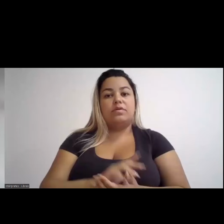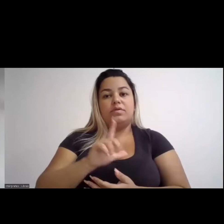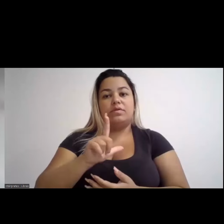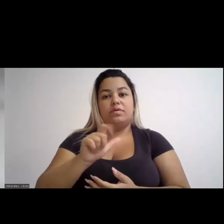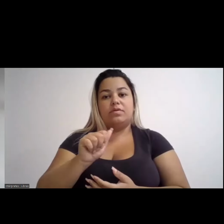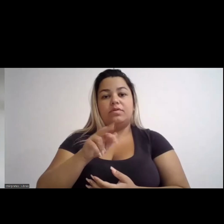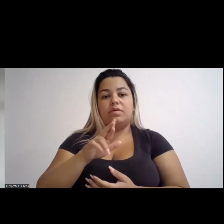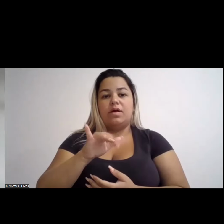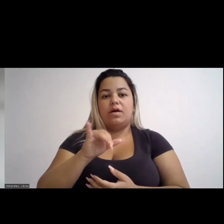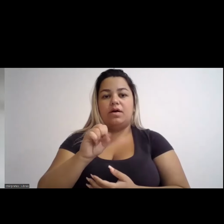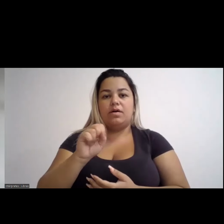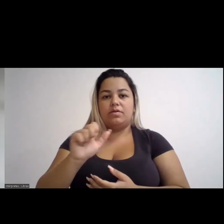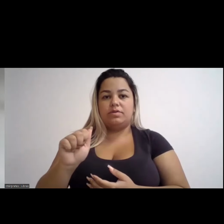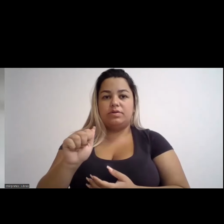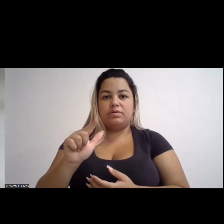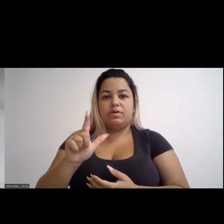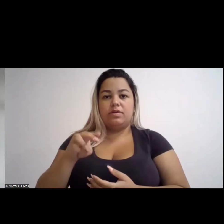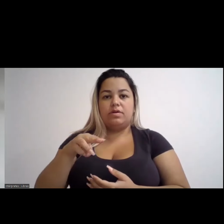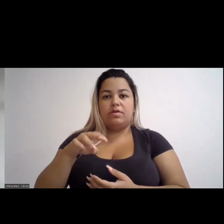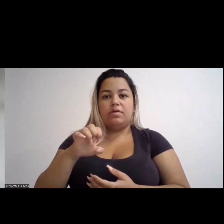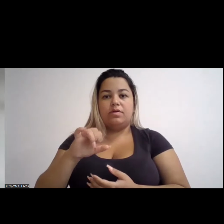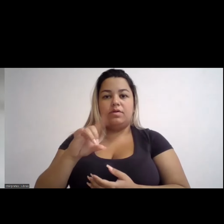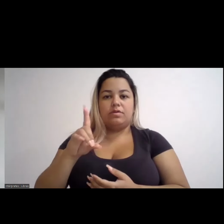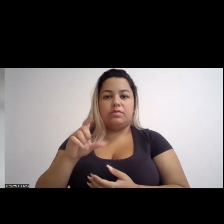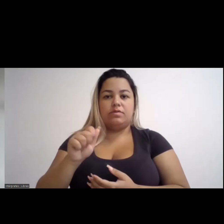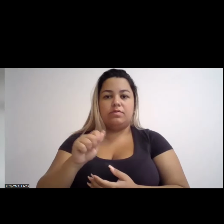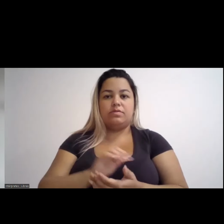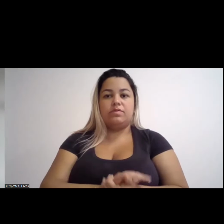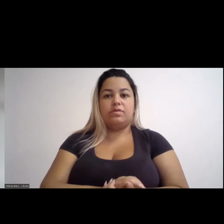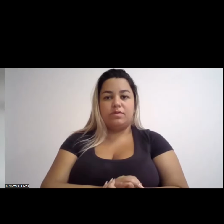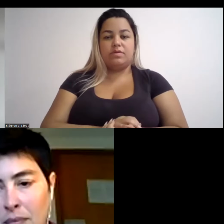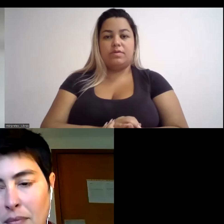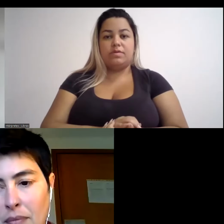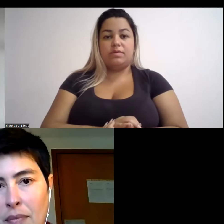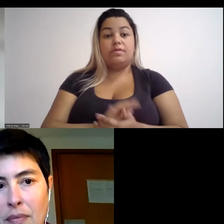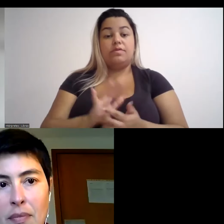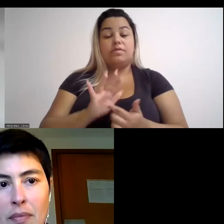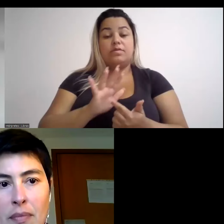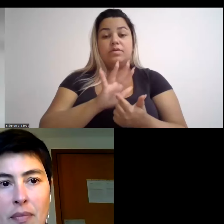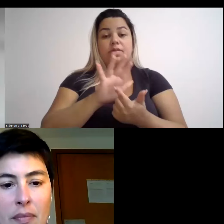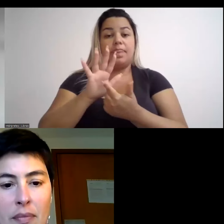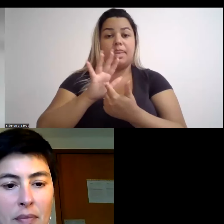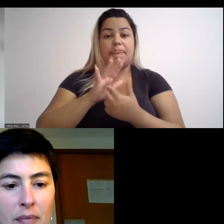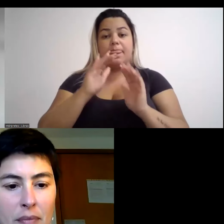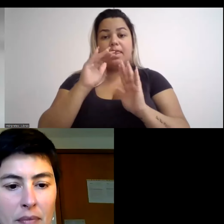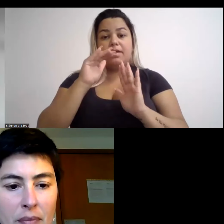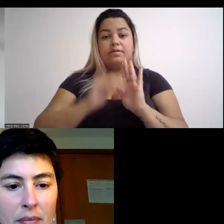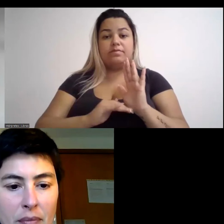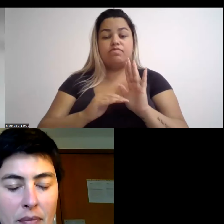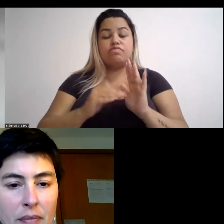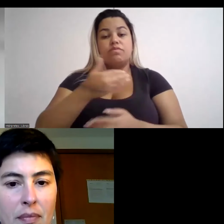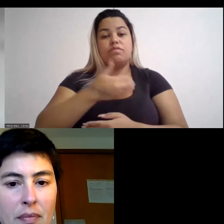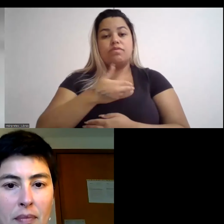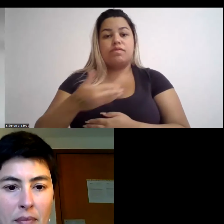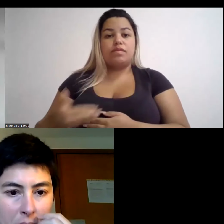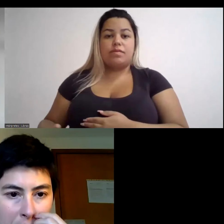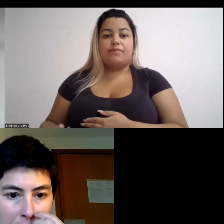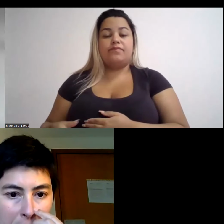Almeida. A Larissa vai trazer, né, um panorama da governança na